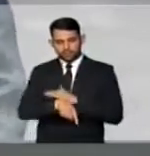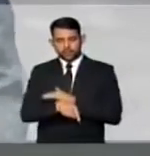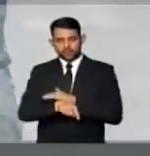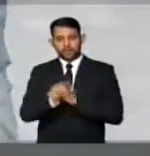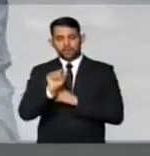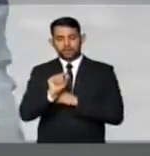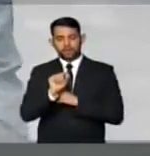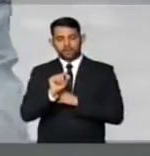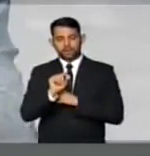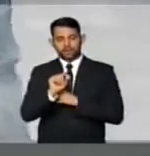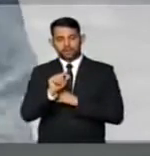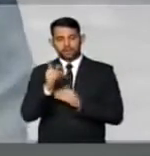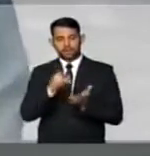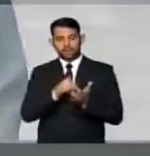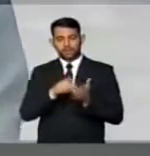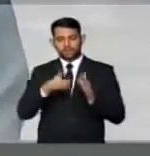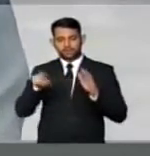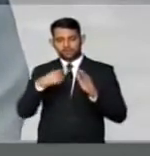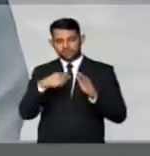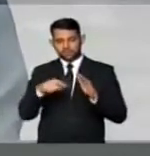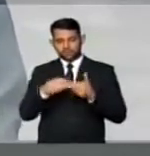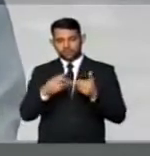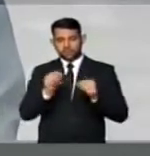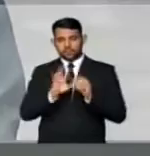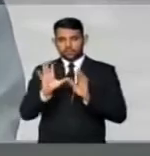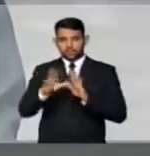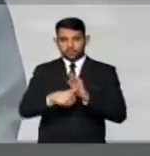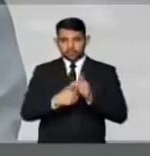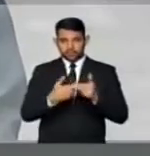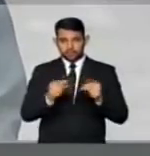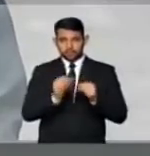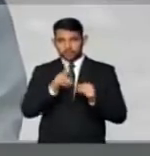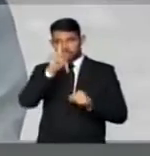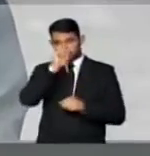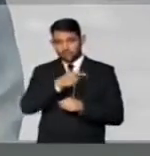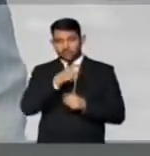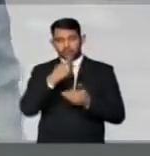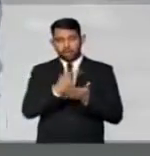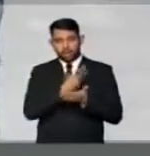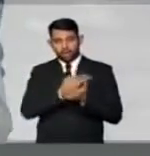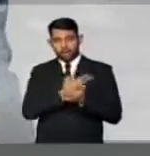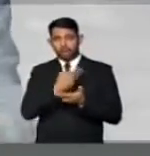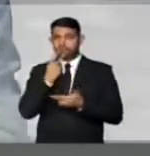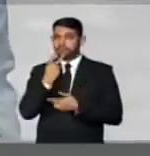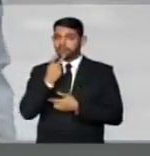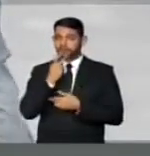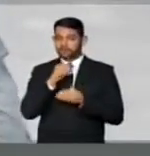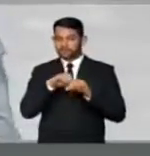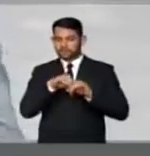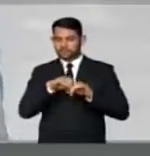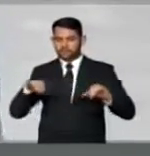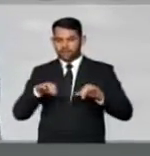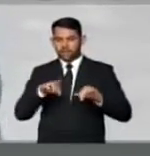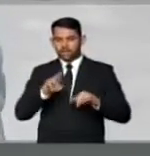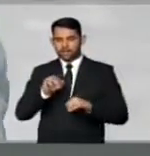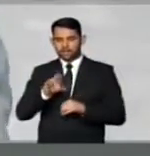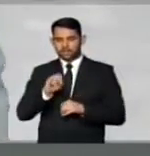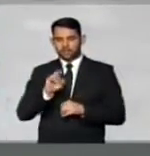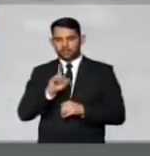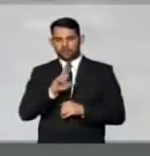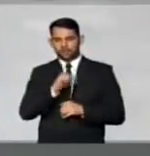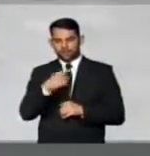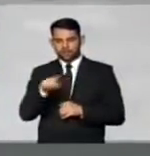é ele também um vetor de corrupção e de desmandos. E, por fim, fala em desvincular receitas da